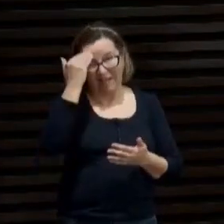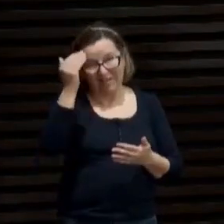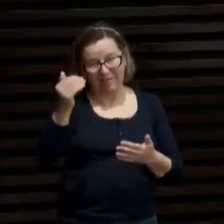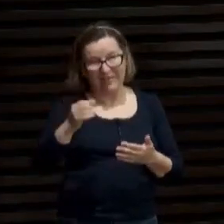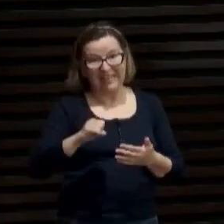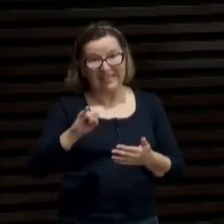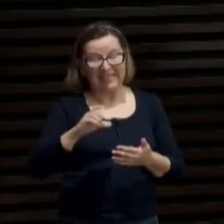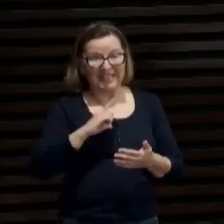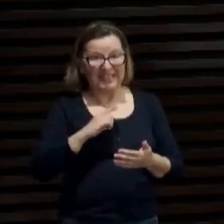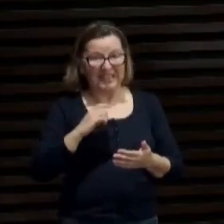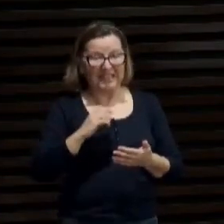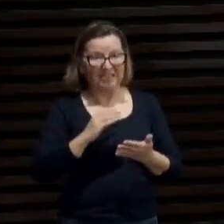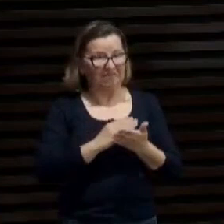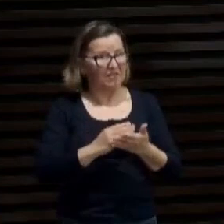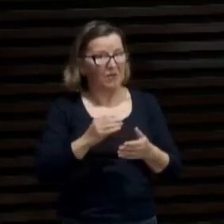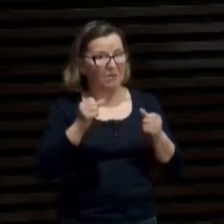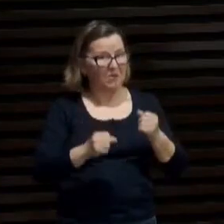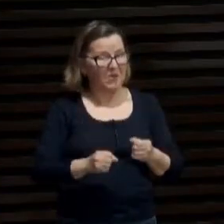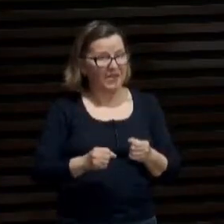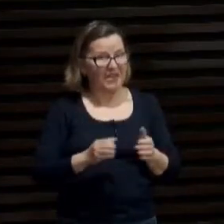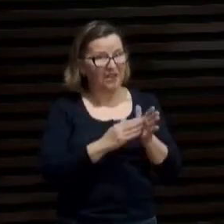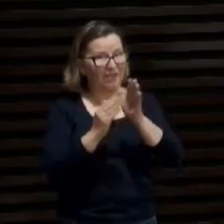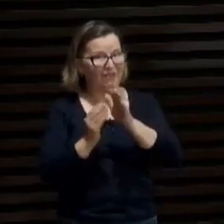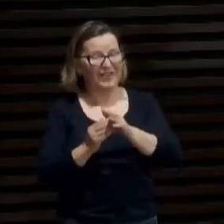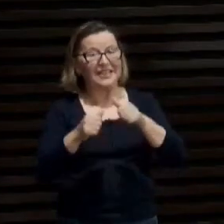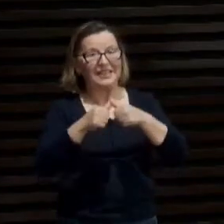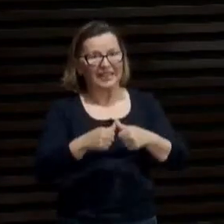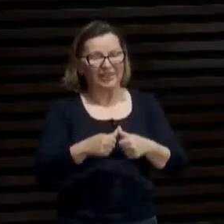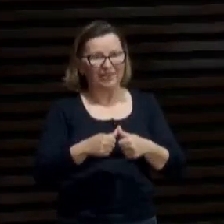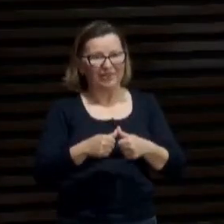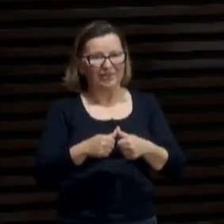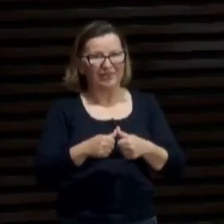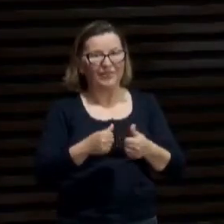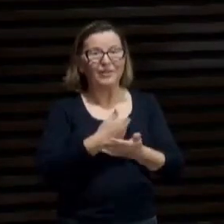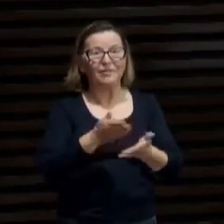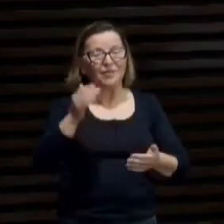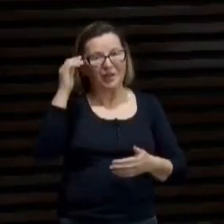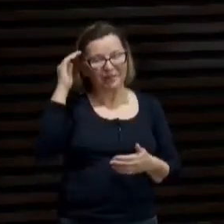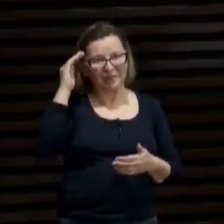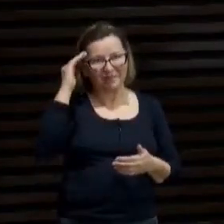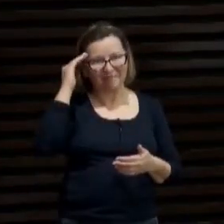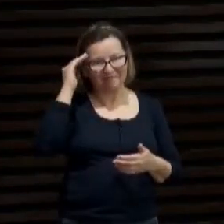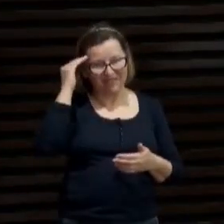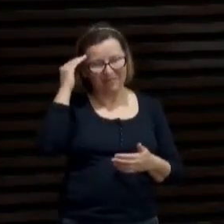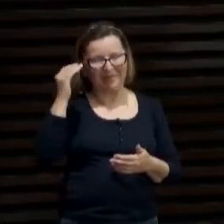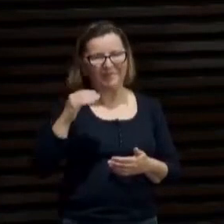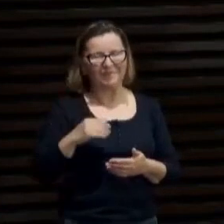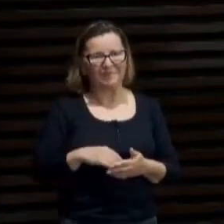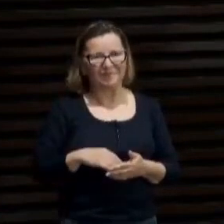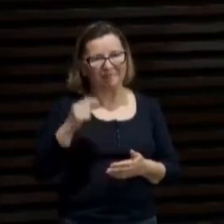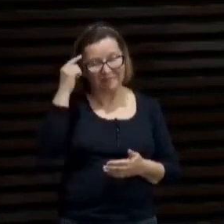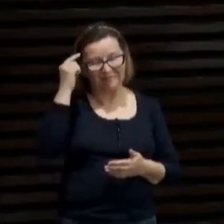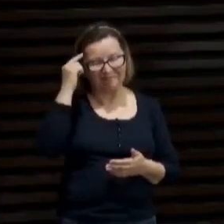alguma virtude há, e se algum louvor existe, seja isso que ocupe o vosso pensamento. Amados, tudo começa na